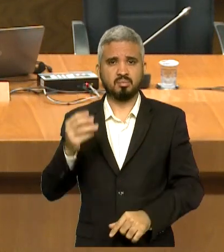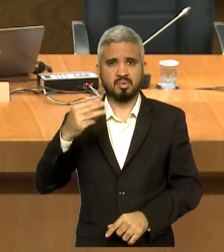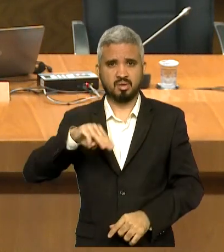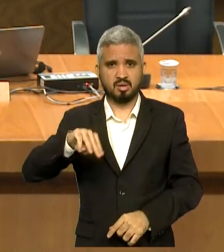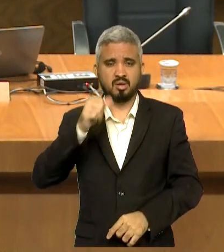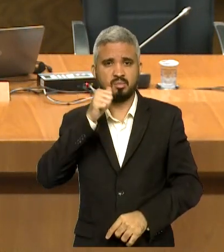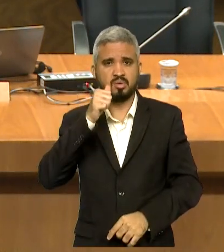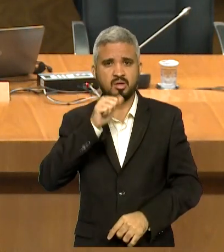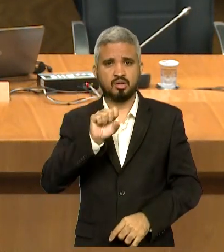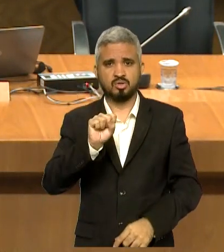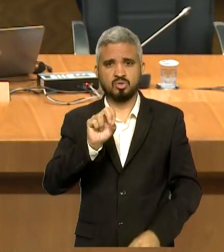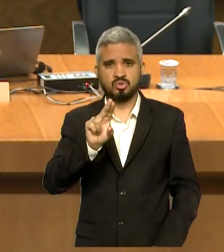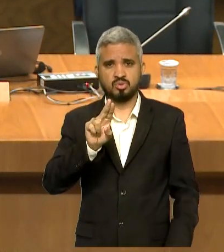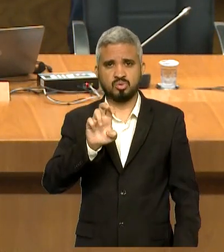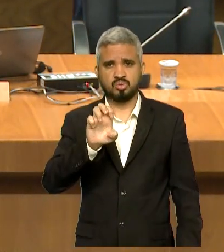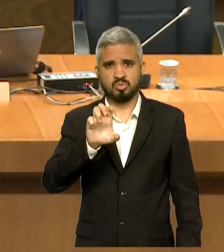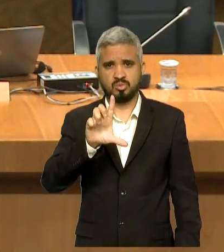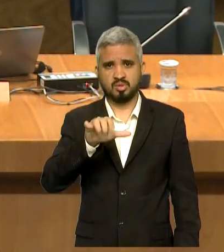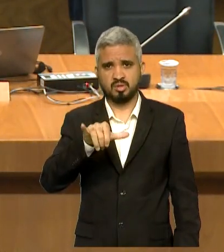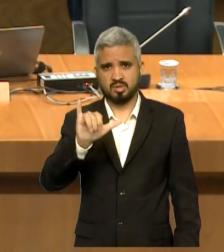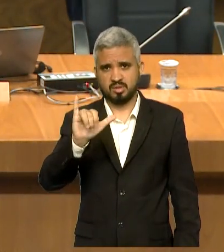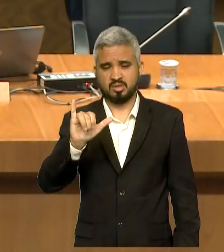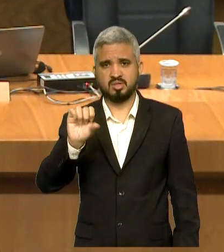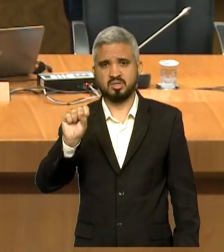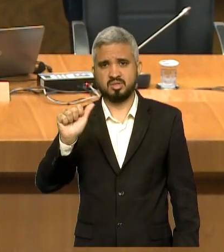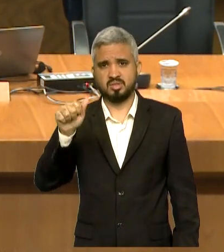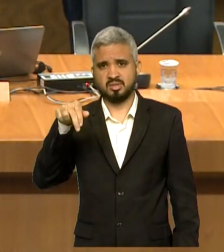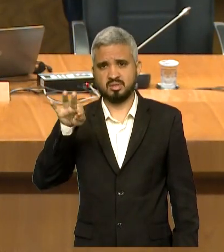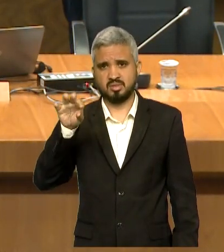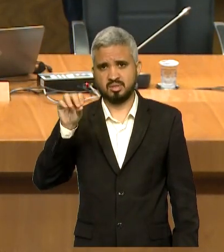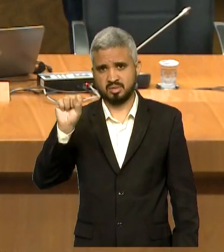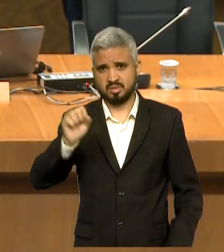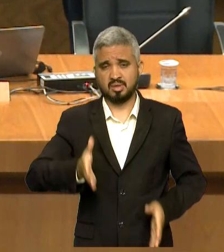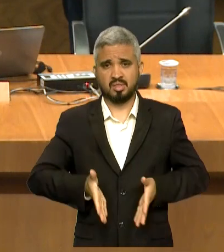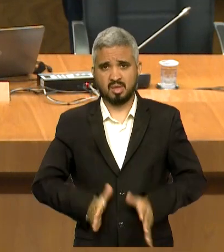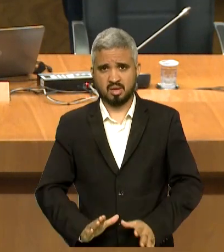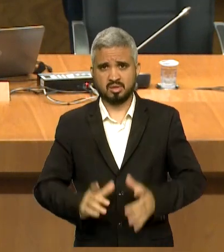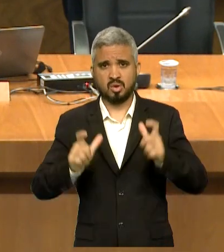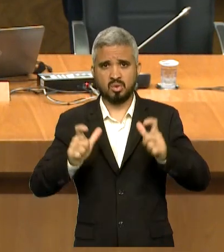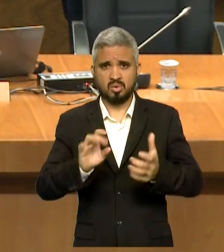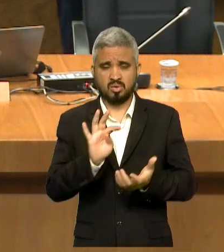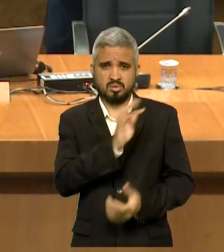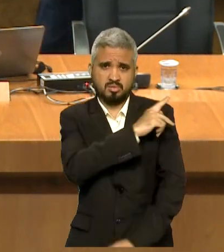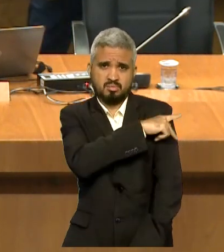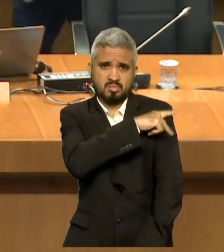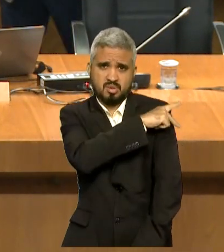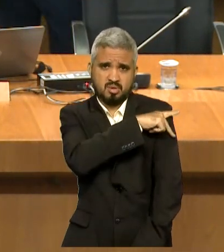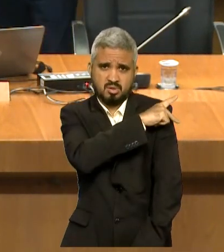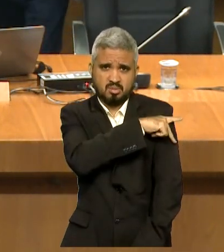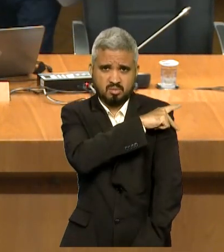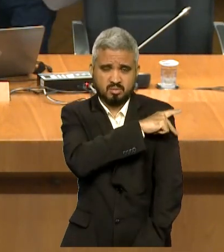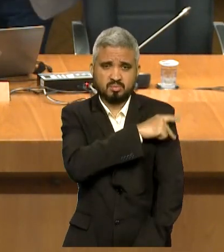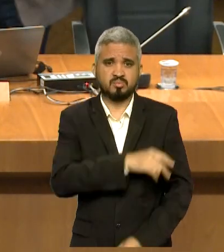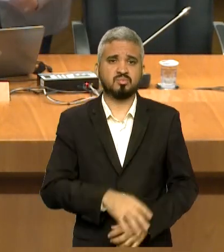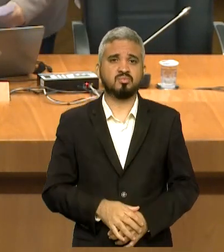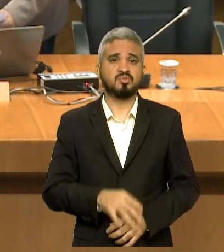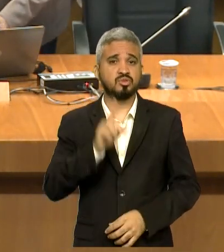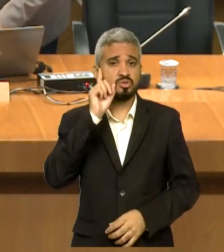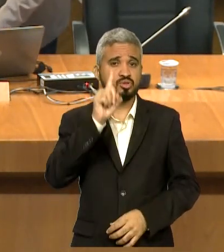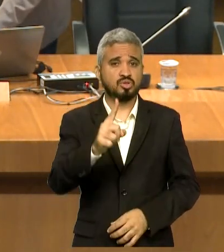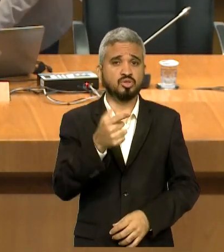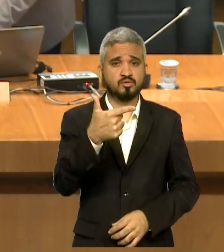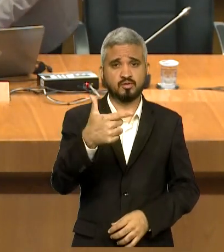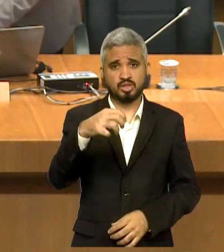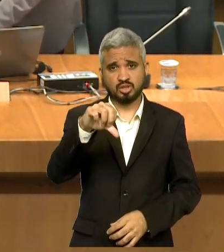de Oliveira Santos, natural de Teresina, Piauí, a ser realizada em 29 de fevereiro